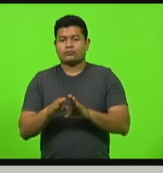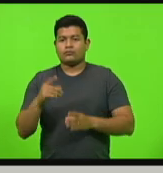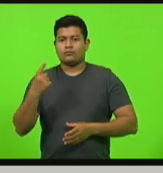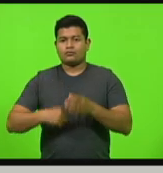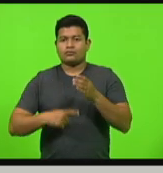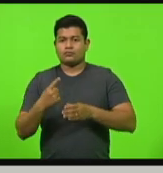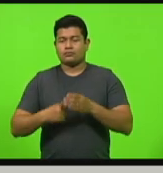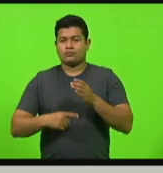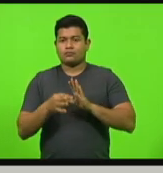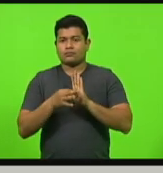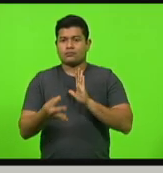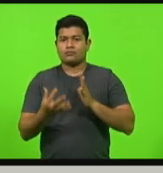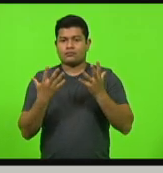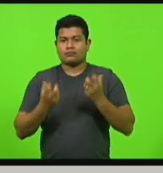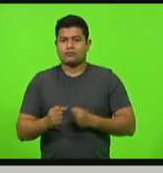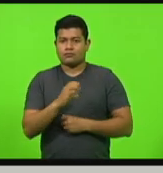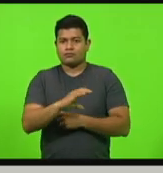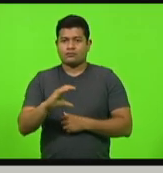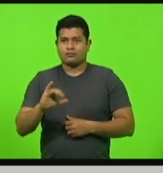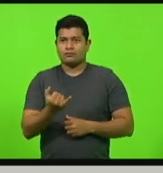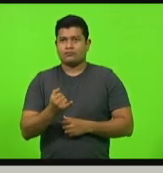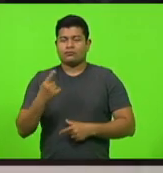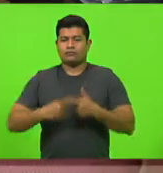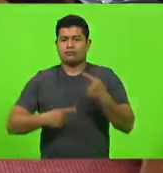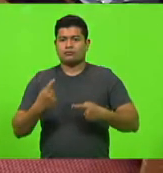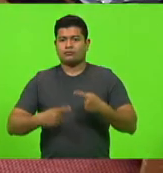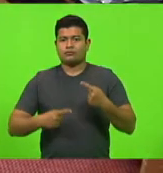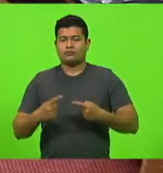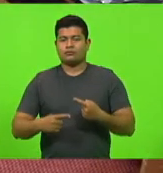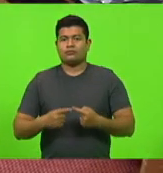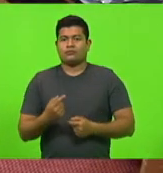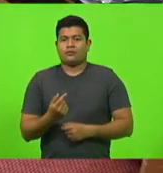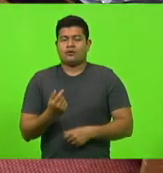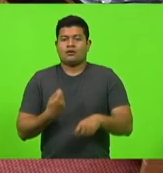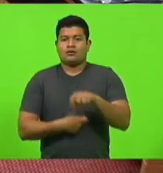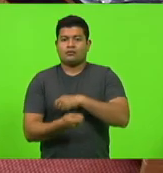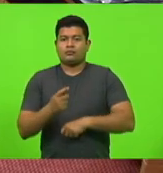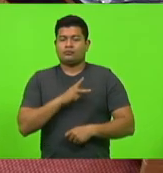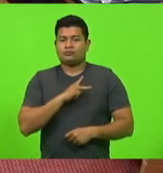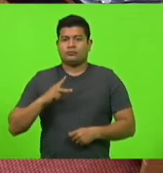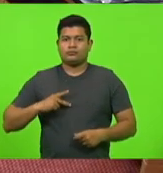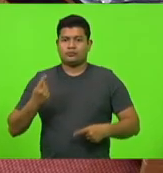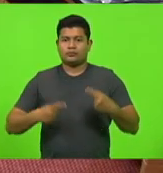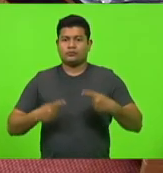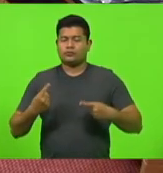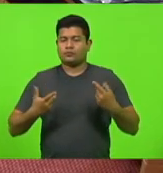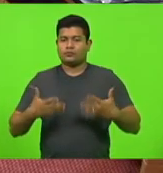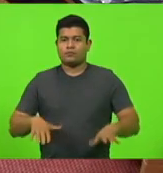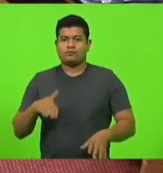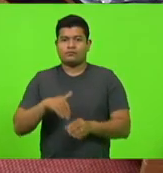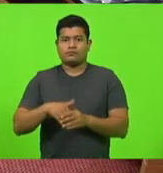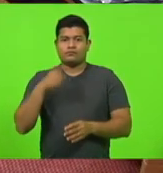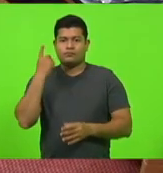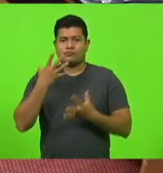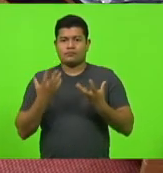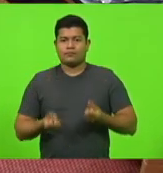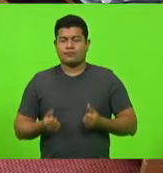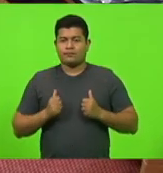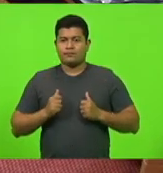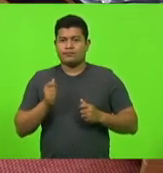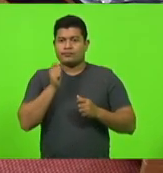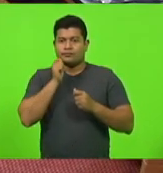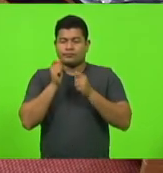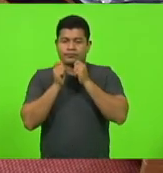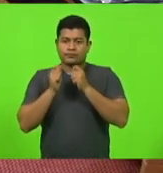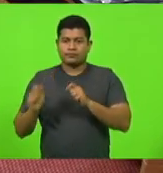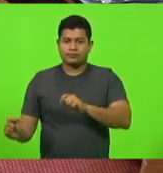Público e Comissão de Segurança Pública. Em discussão. Não havendo quem queira discutir, em votação, peço assessoria que abra o painel